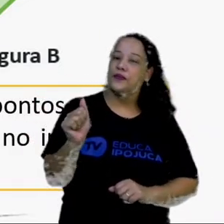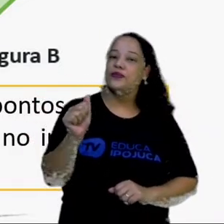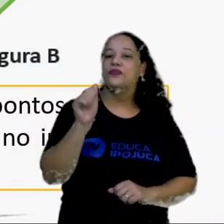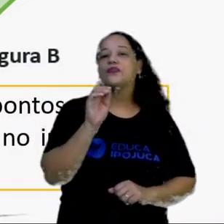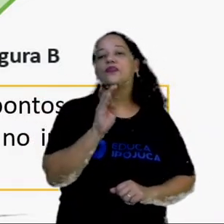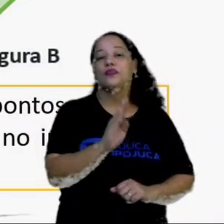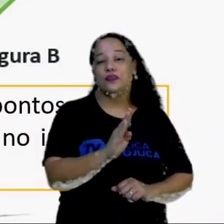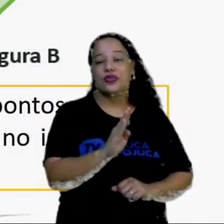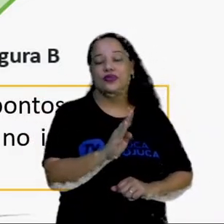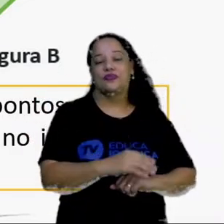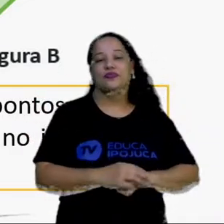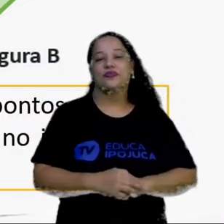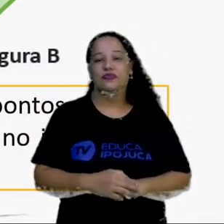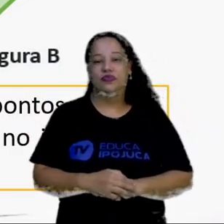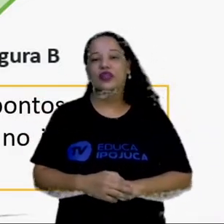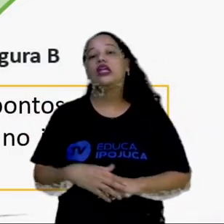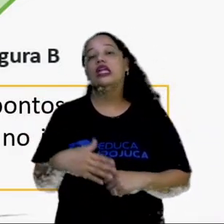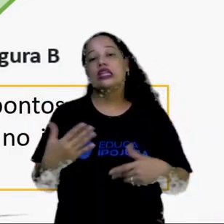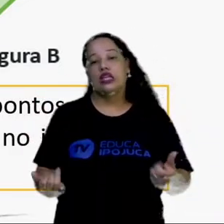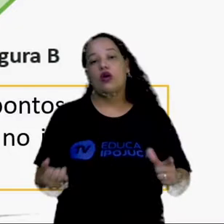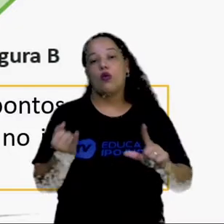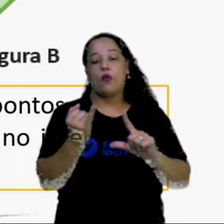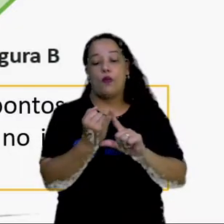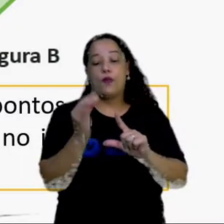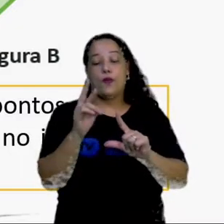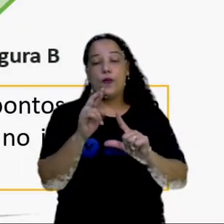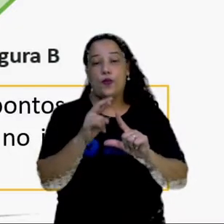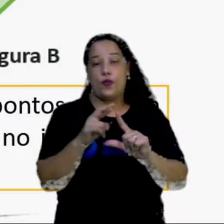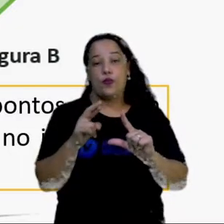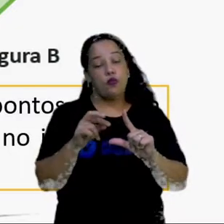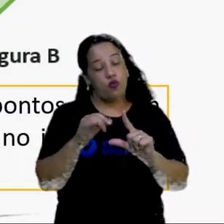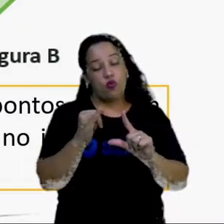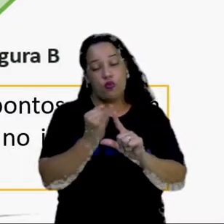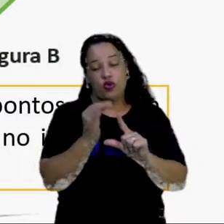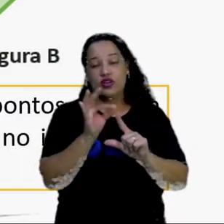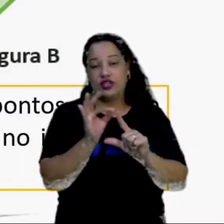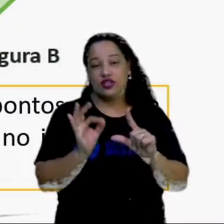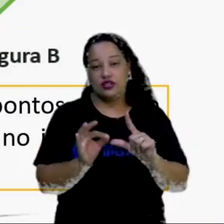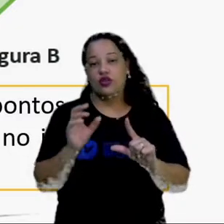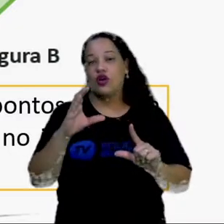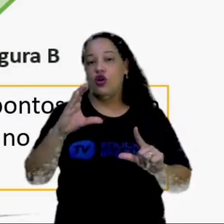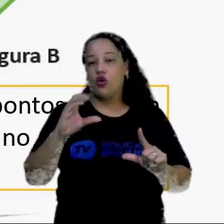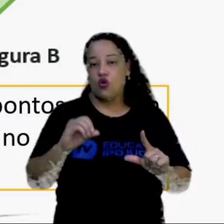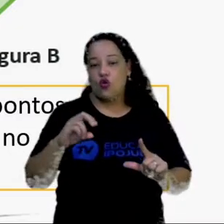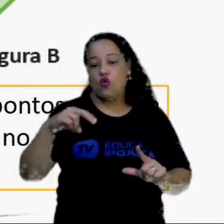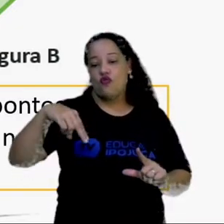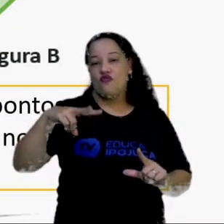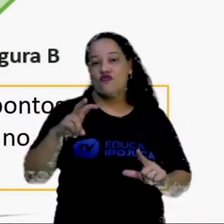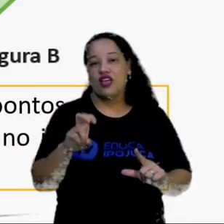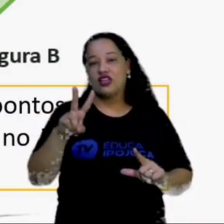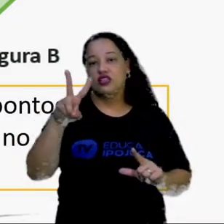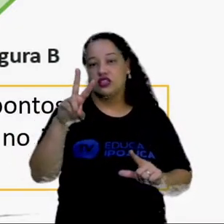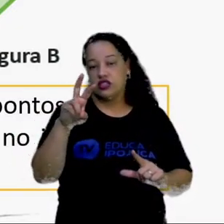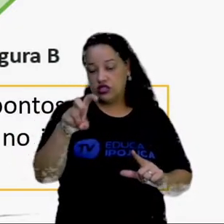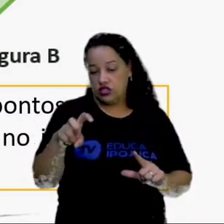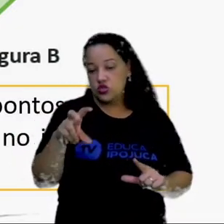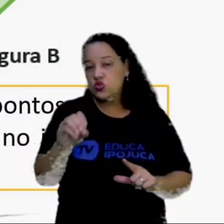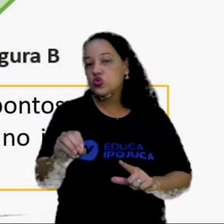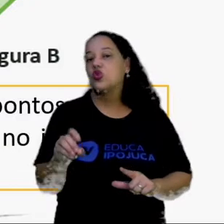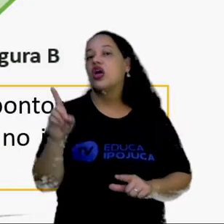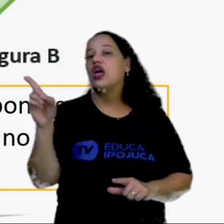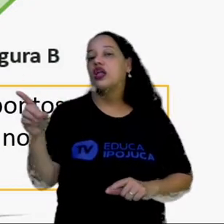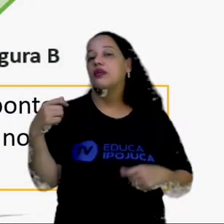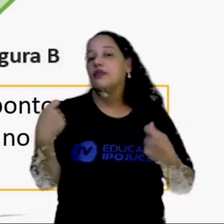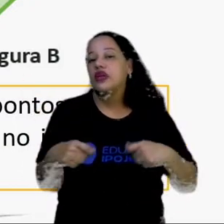figura B. Para um polígono ser convexo, o segmento de reta, as suas